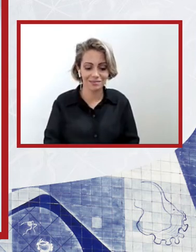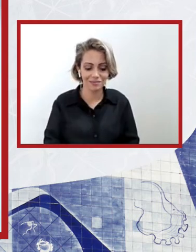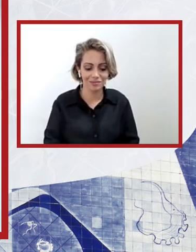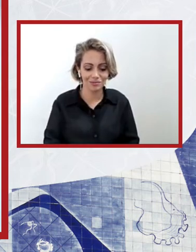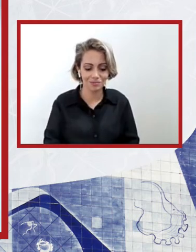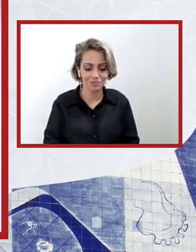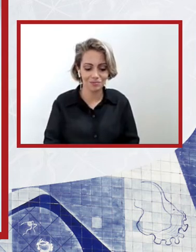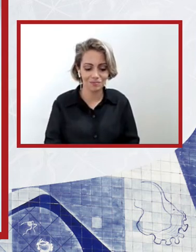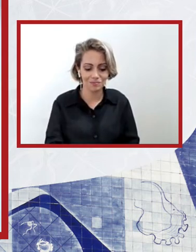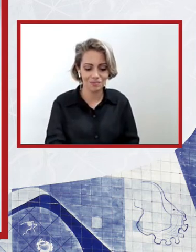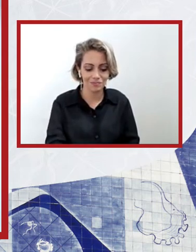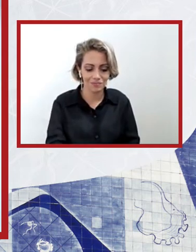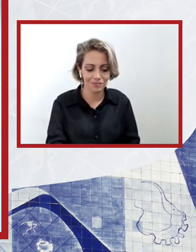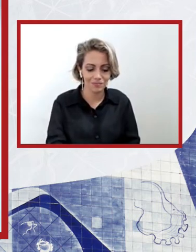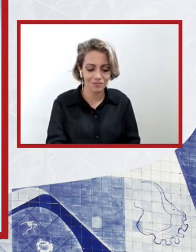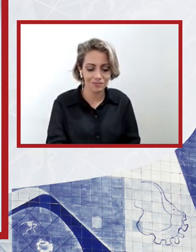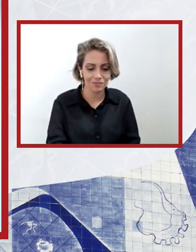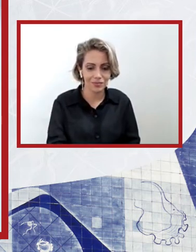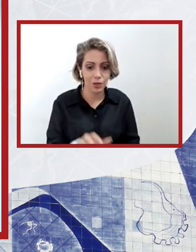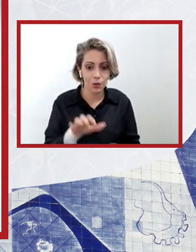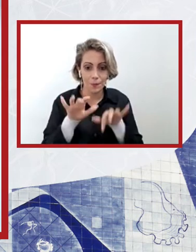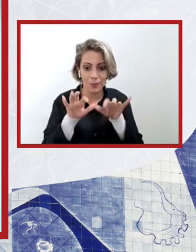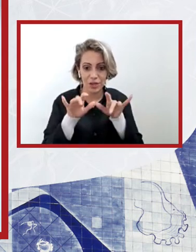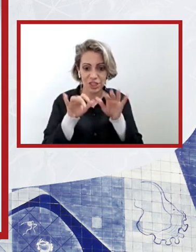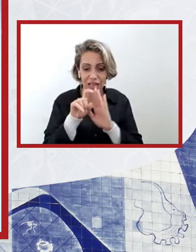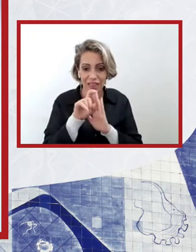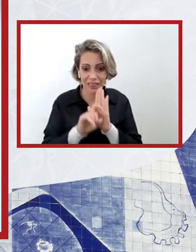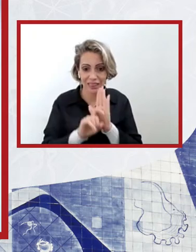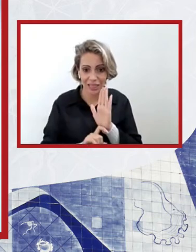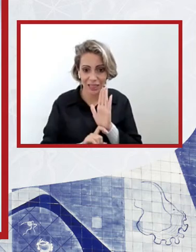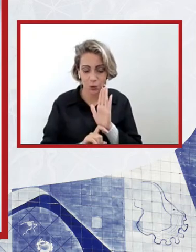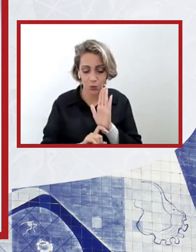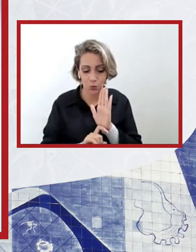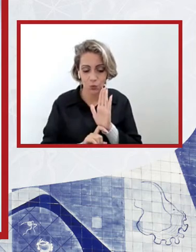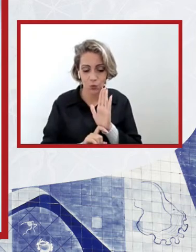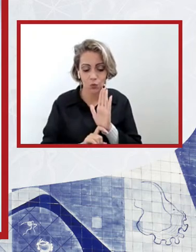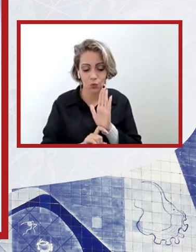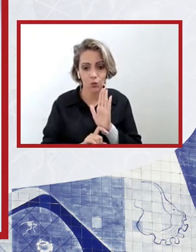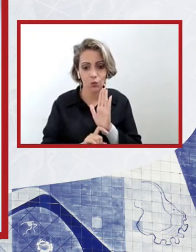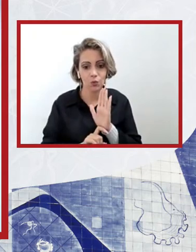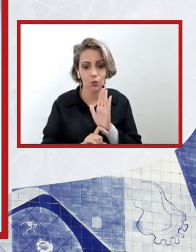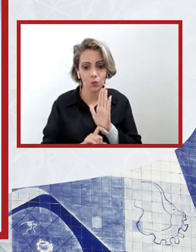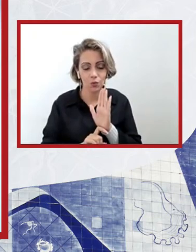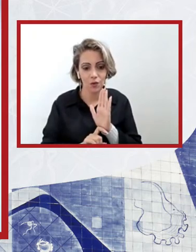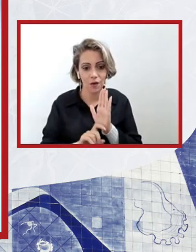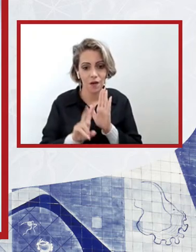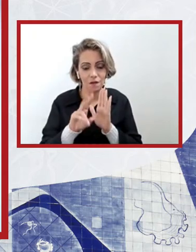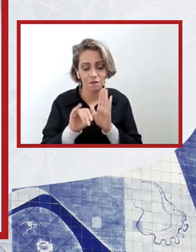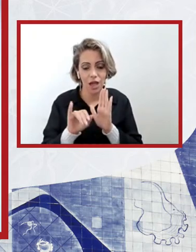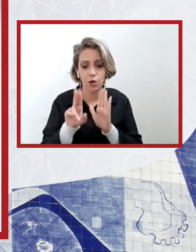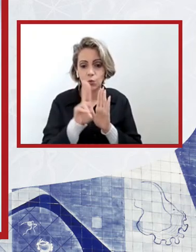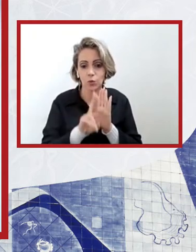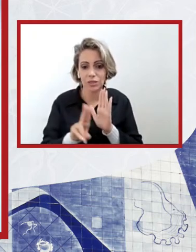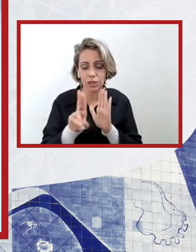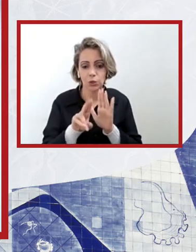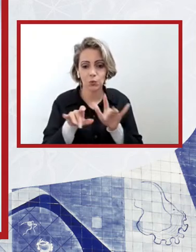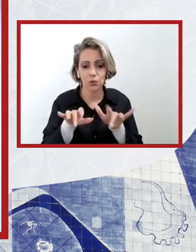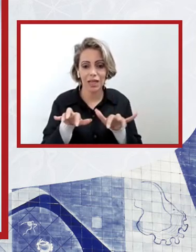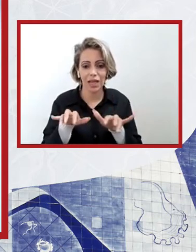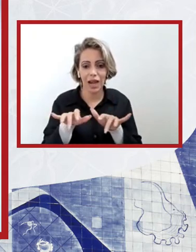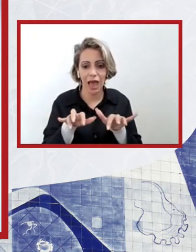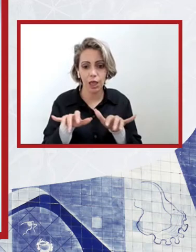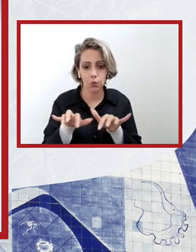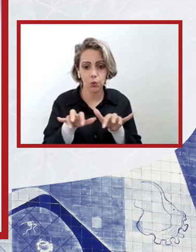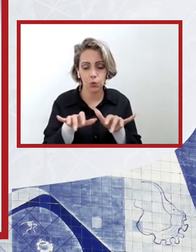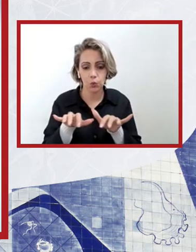e aí para digitar textos, né, ele vai utilizando o teclado, eles vão utilizando o teclado